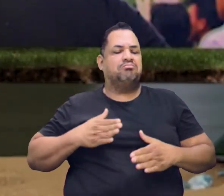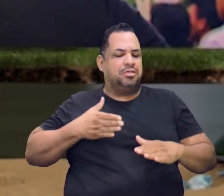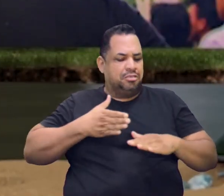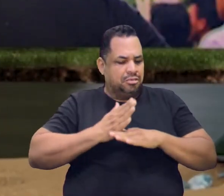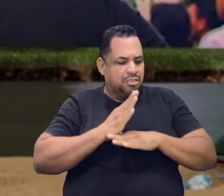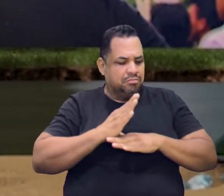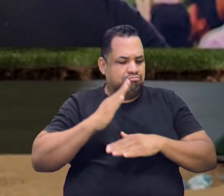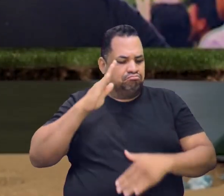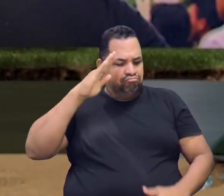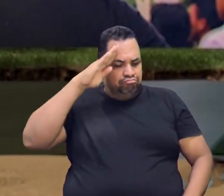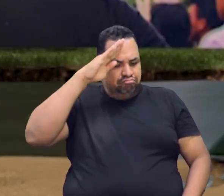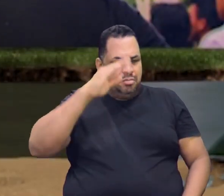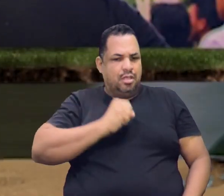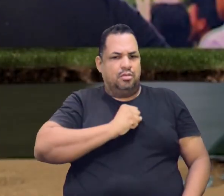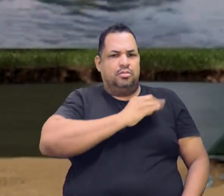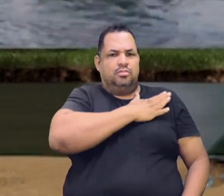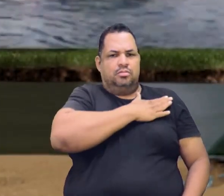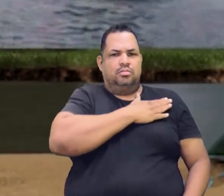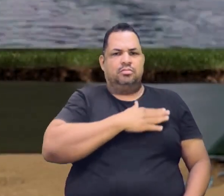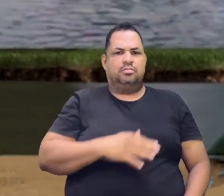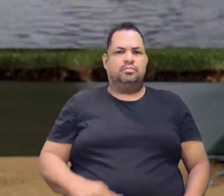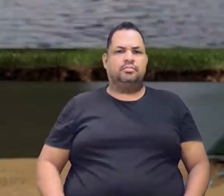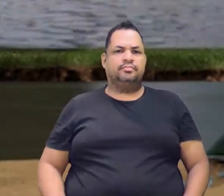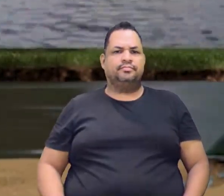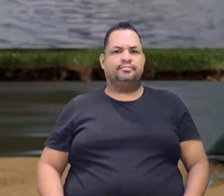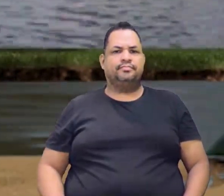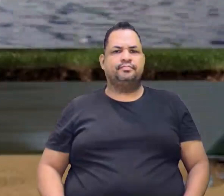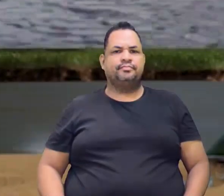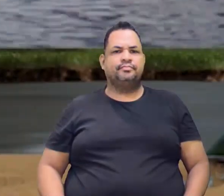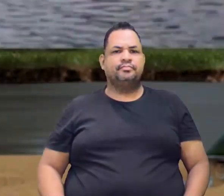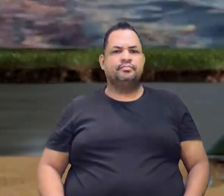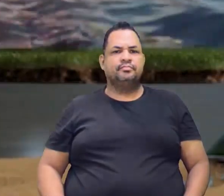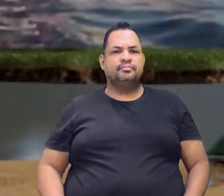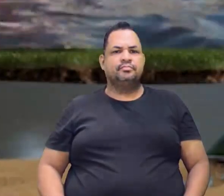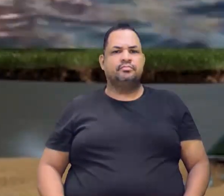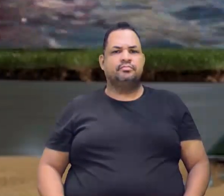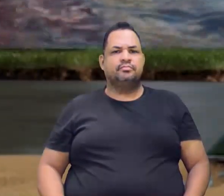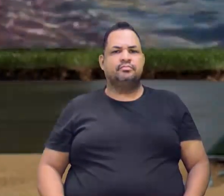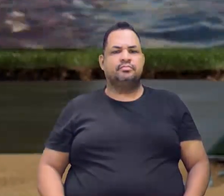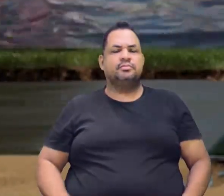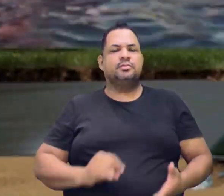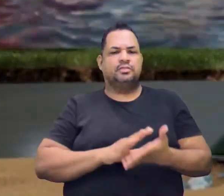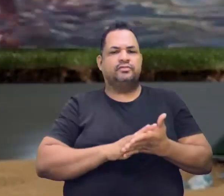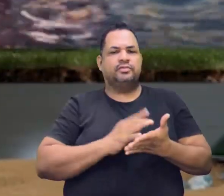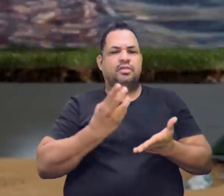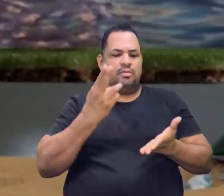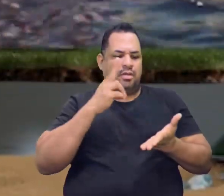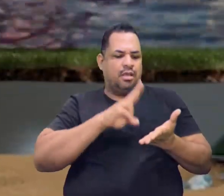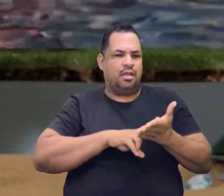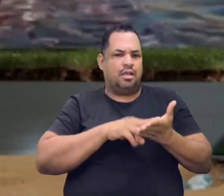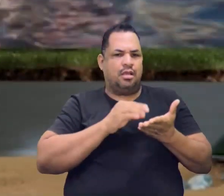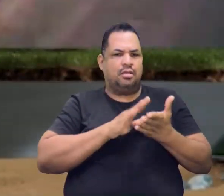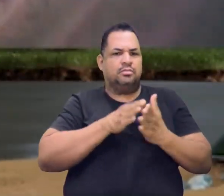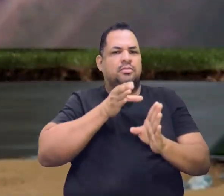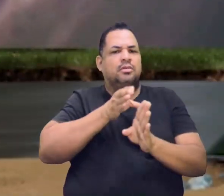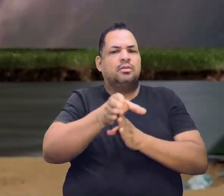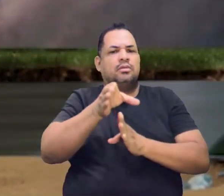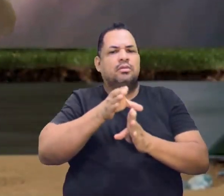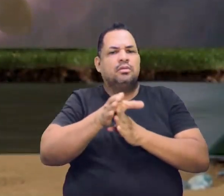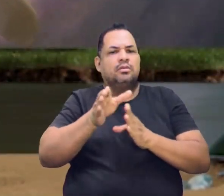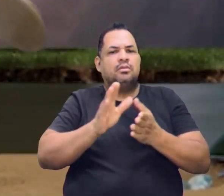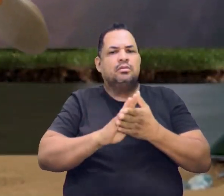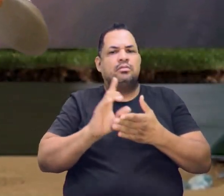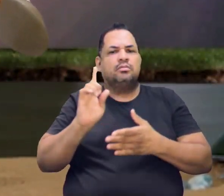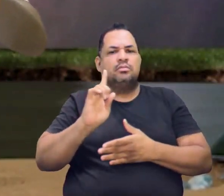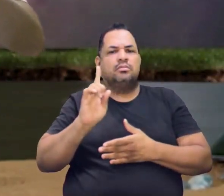lá. Fala o seguinte, deixa eu fazer uma carta de recomendação para você chegar lá e